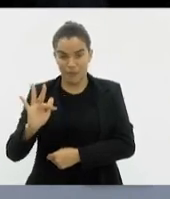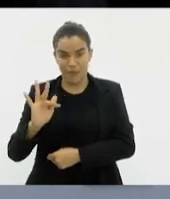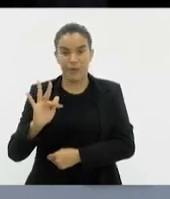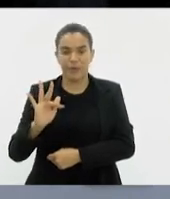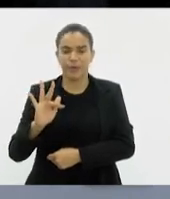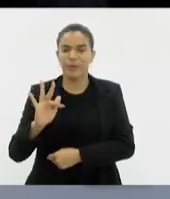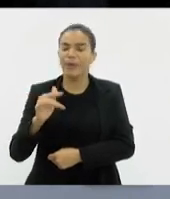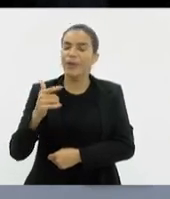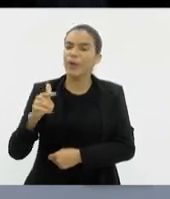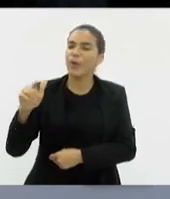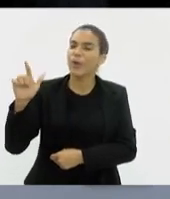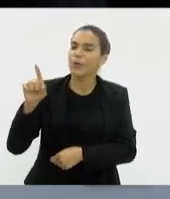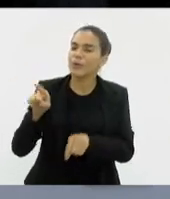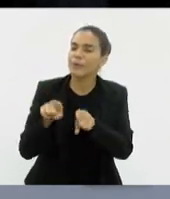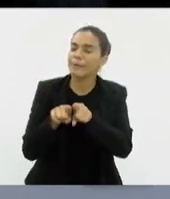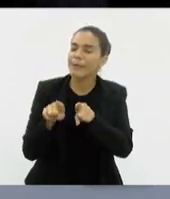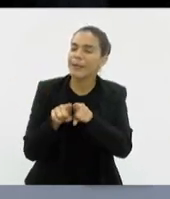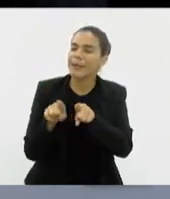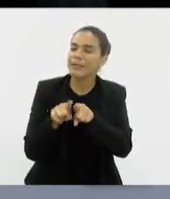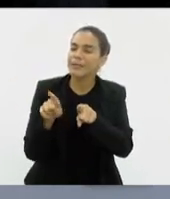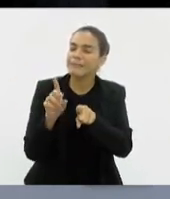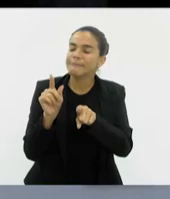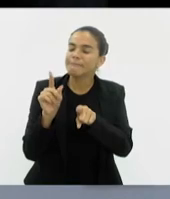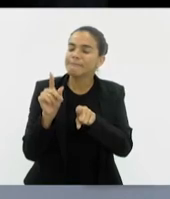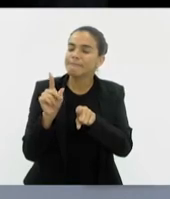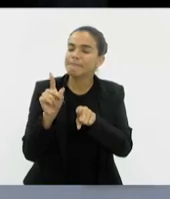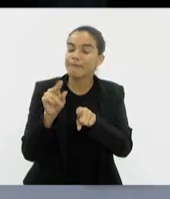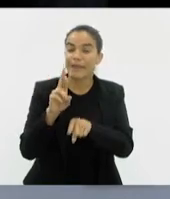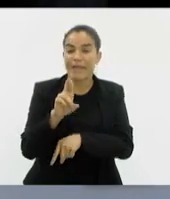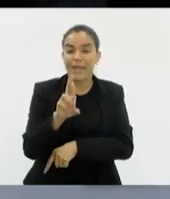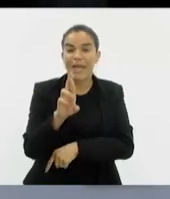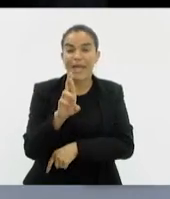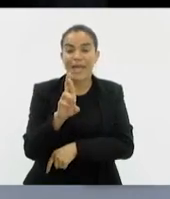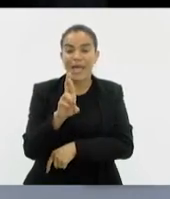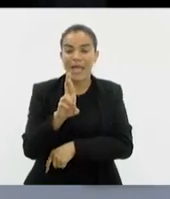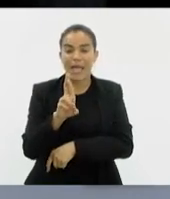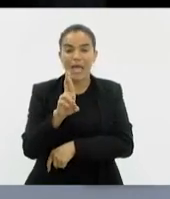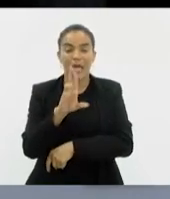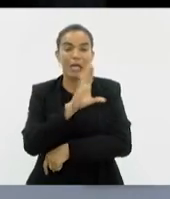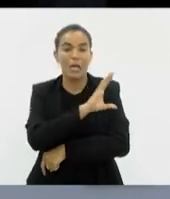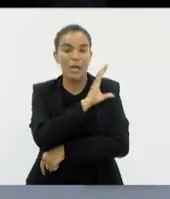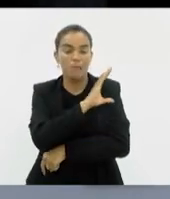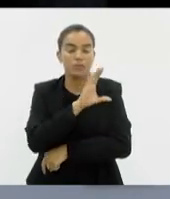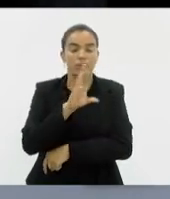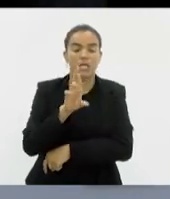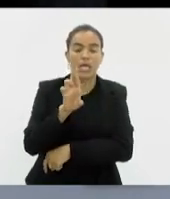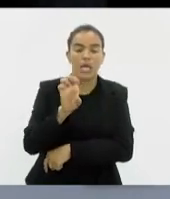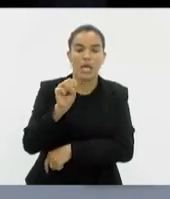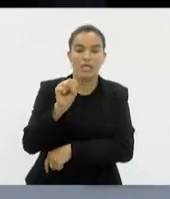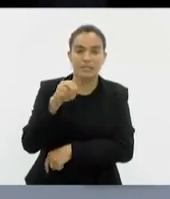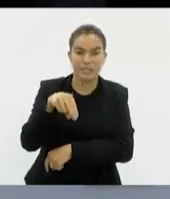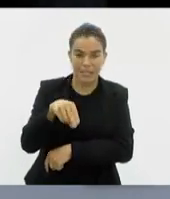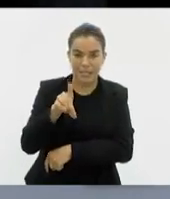tem um aeroporto também que não sei se opera em Resende, né? Não sei se